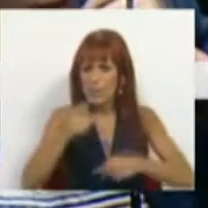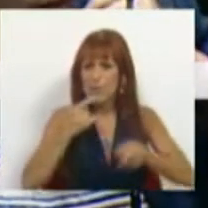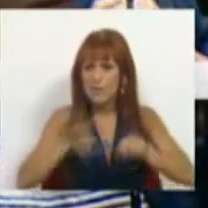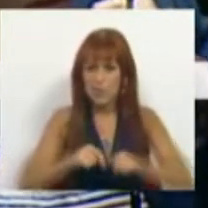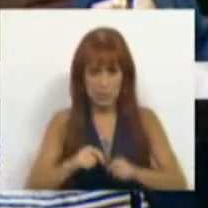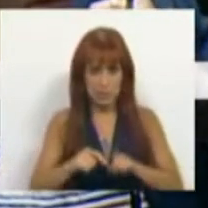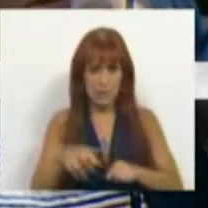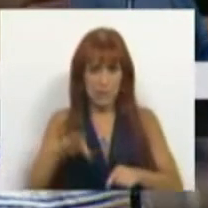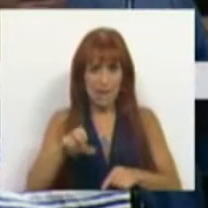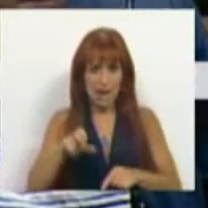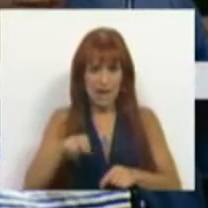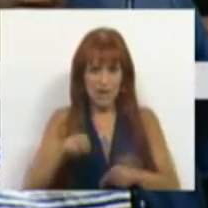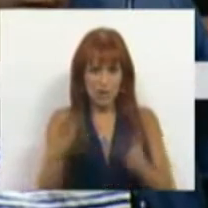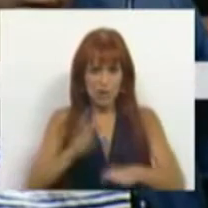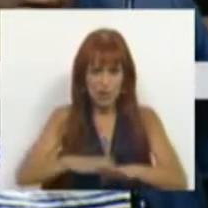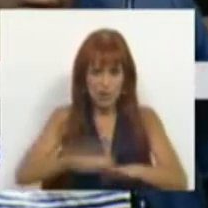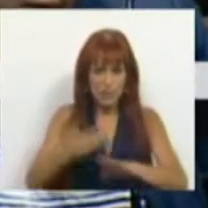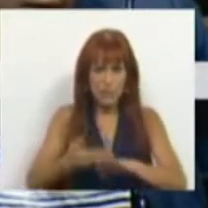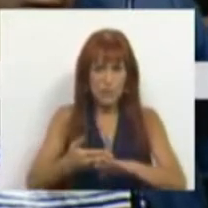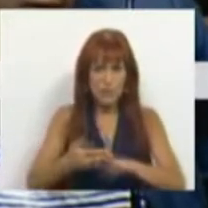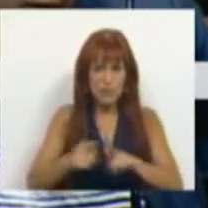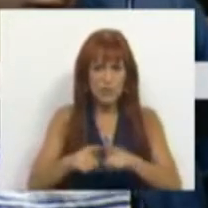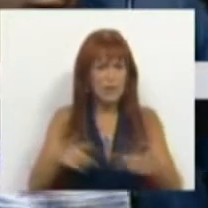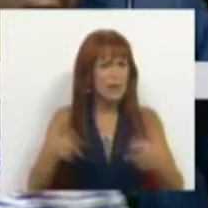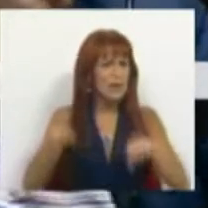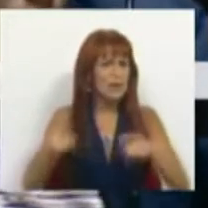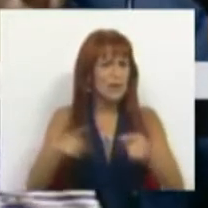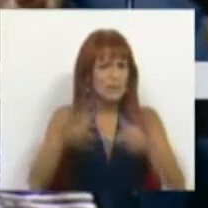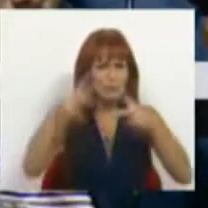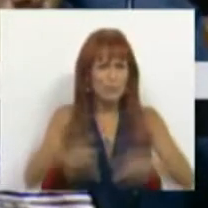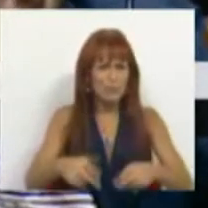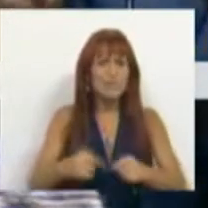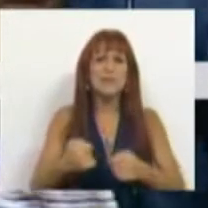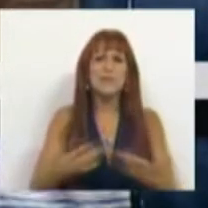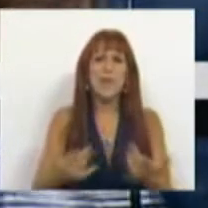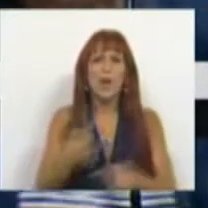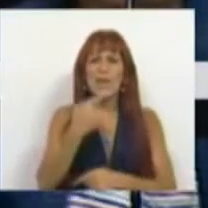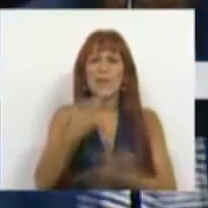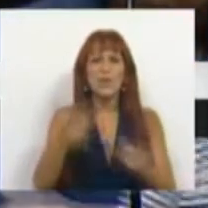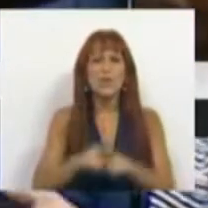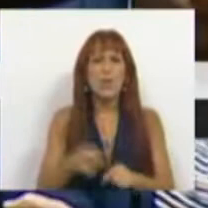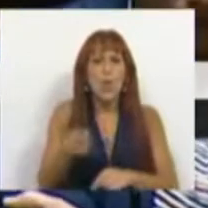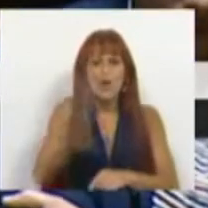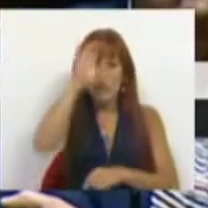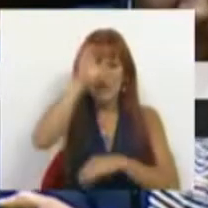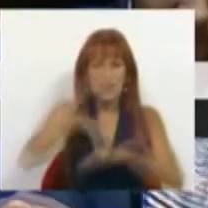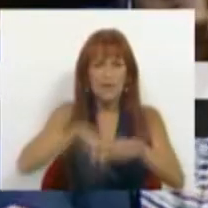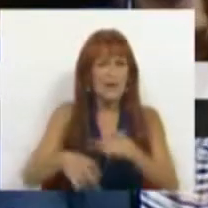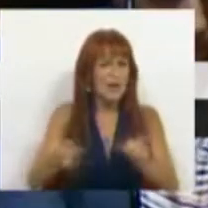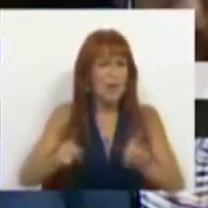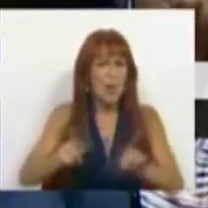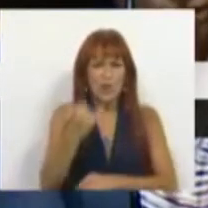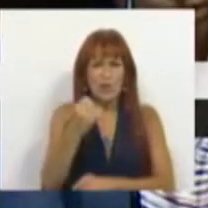parte da Parque Escolar para reforço sísmico e foi interrompido, como já agora foi dito, pelo anterior Governo. Não é,